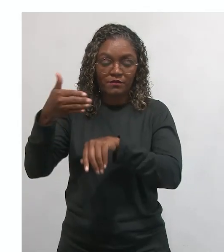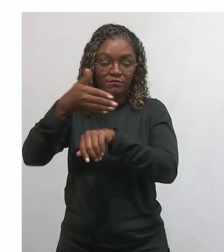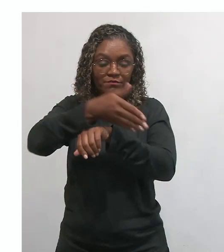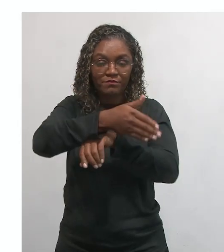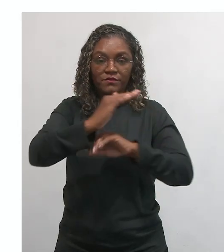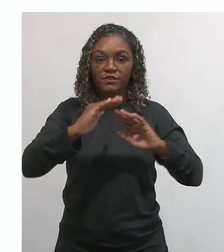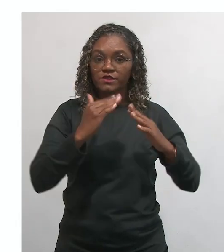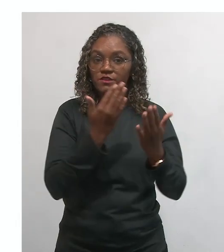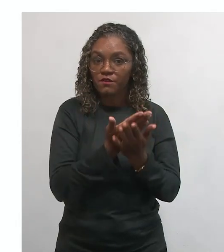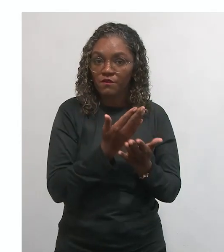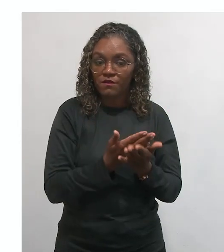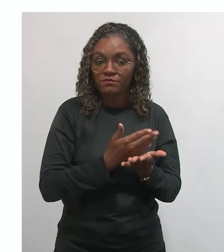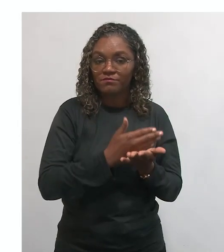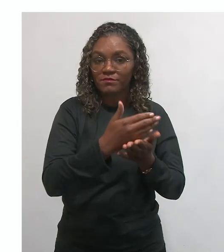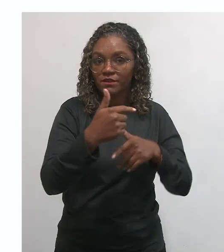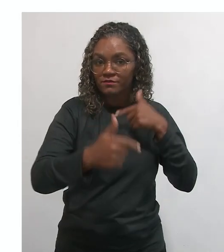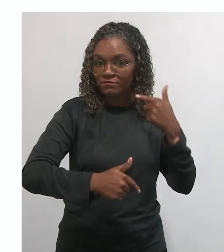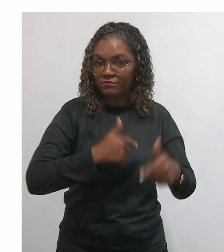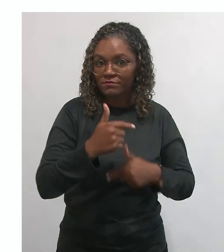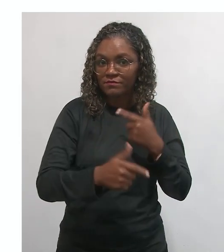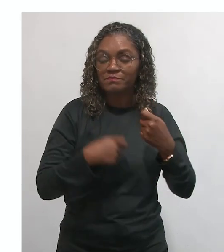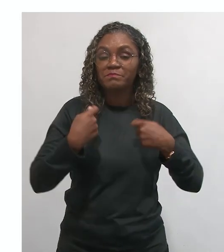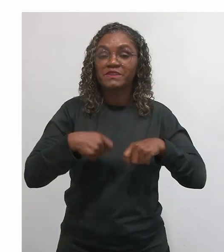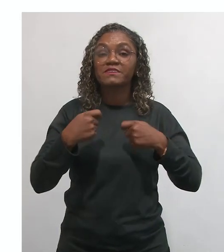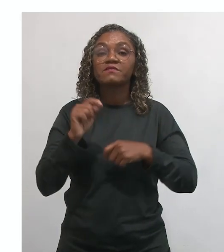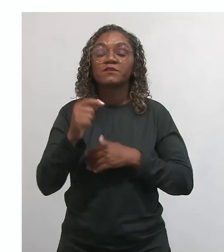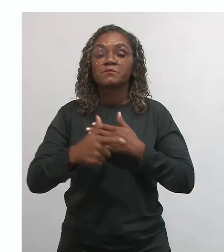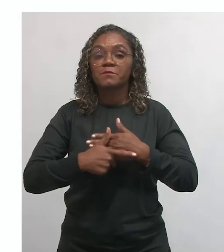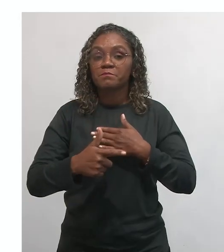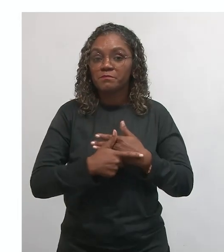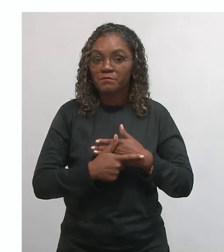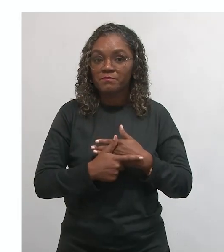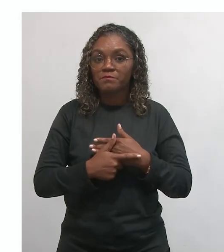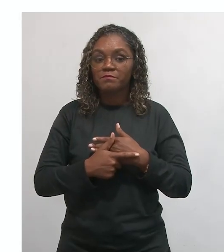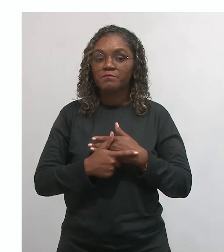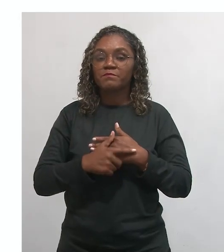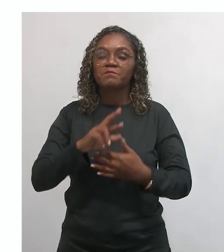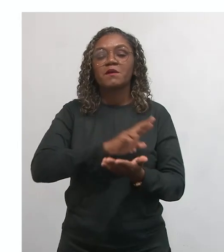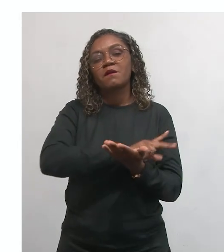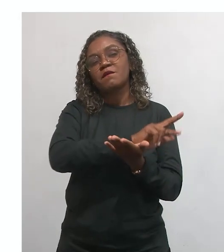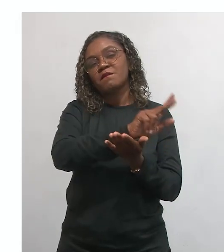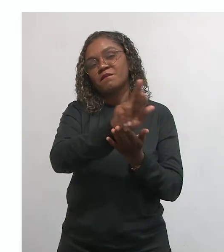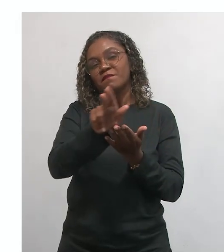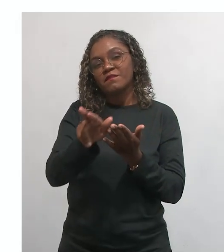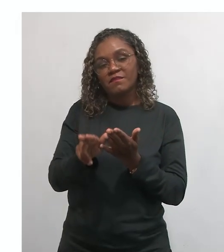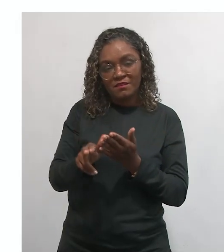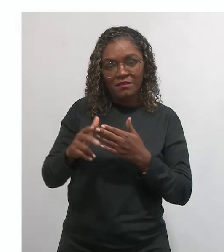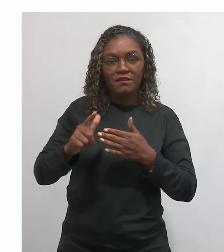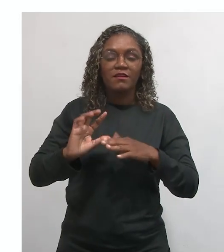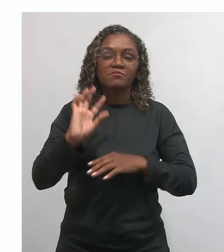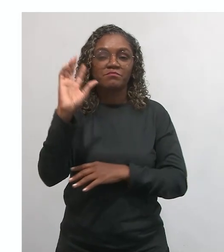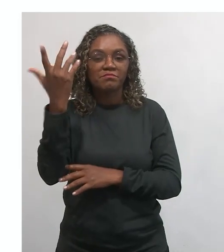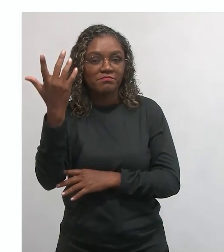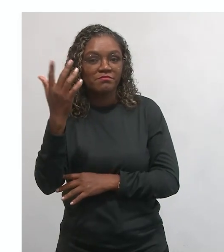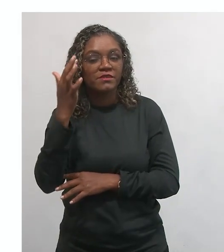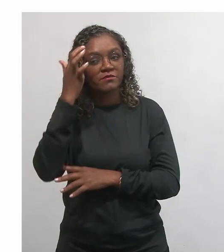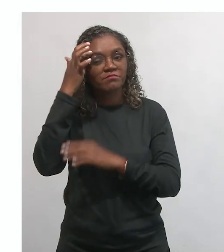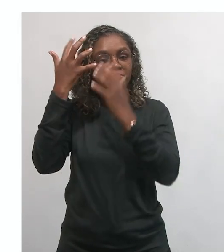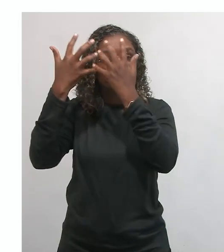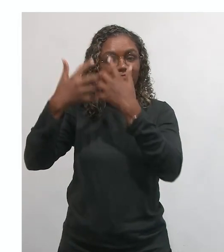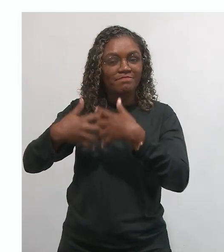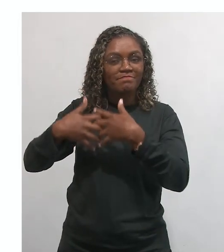escolar, eles precisam fazer a sua prática funcional através de diversas ações